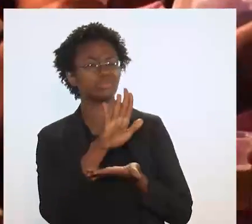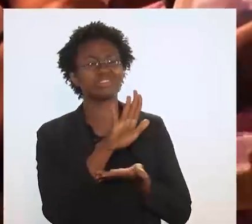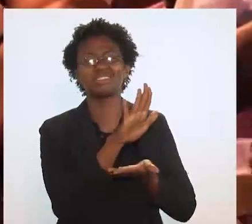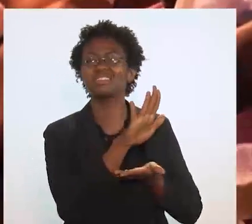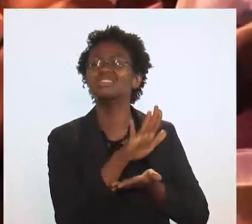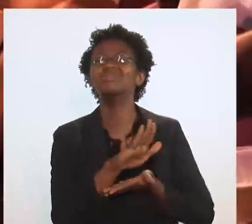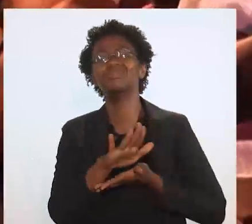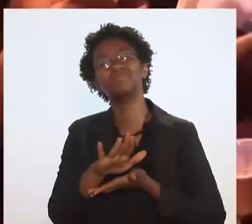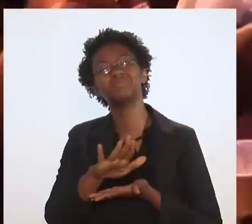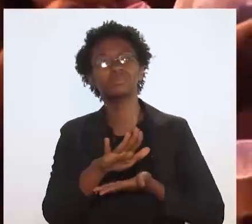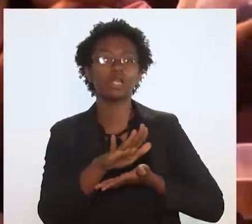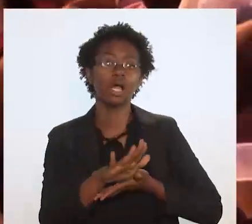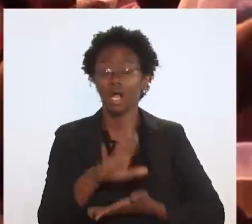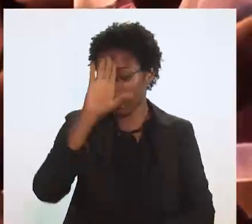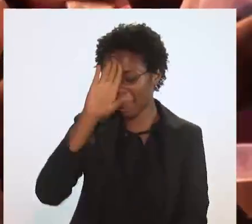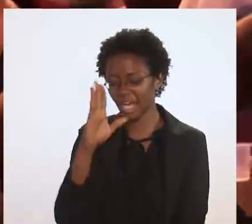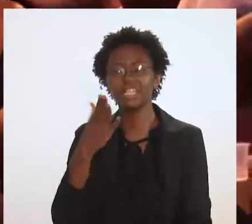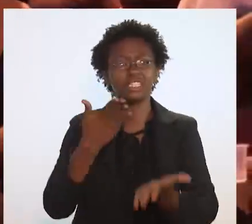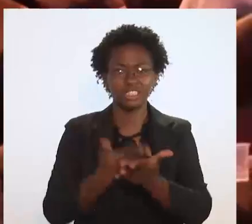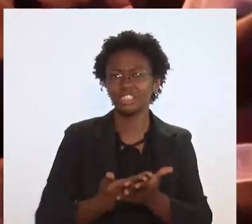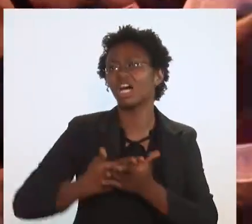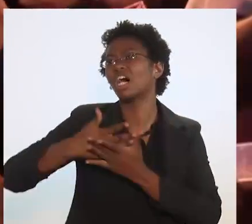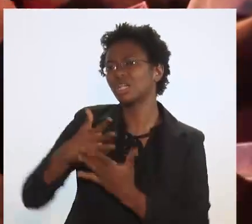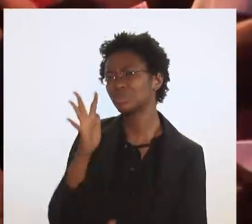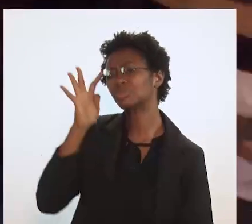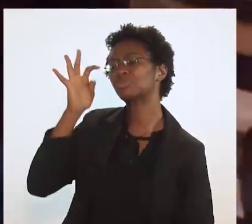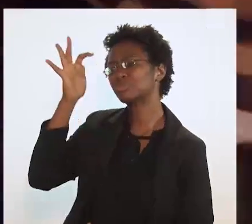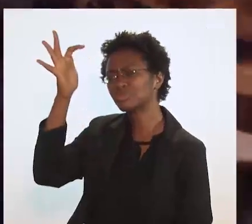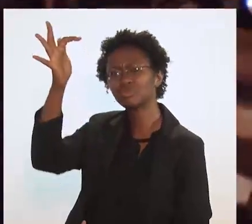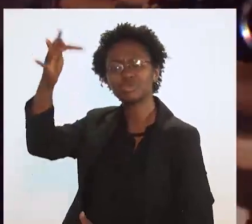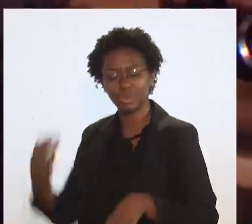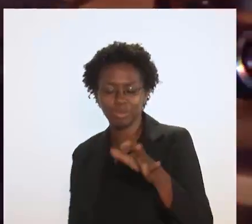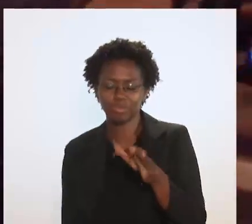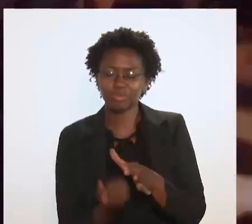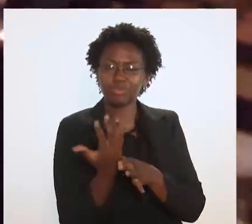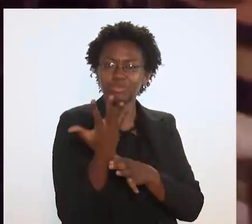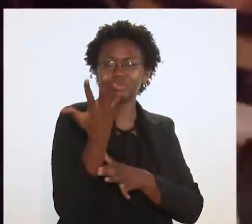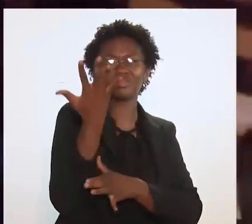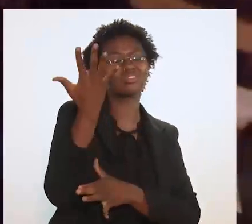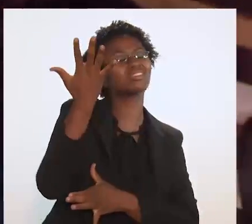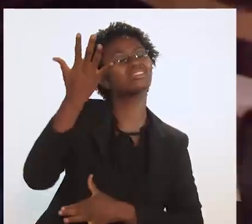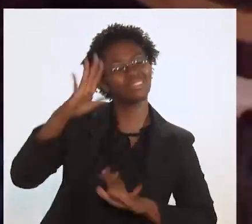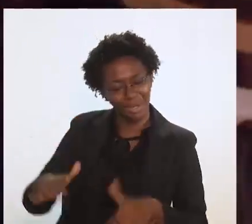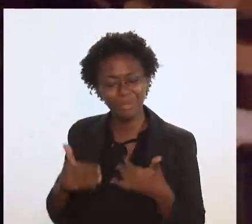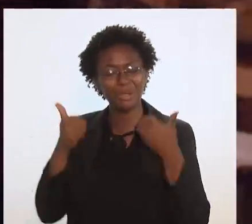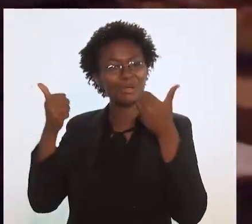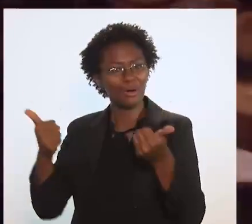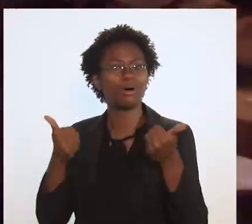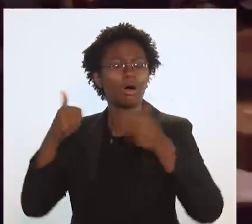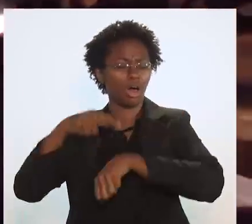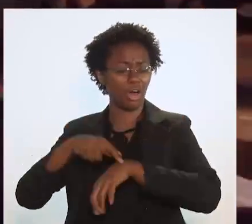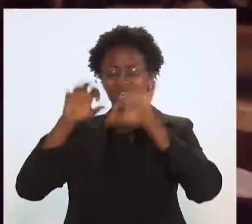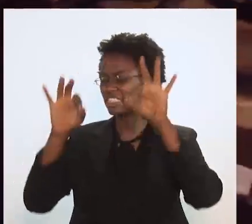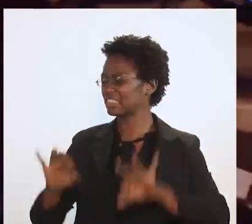essa tristeza embora. Manda essa tristeza embora, tio. Basta acreditar. Tô tudo em geral.